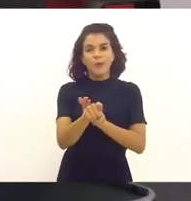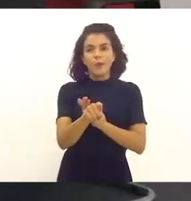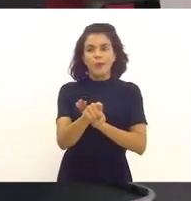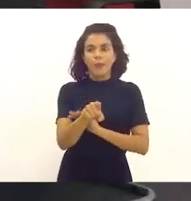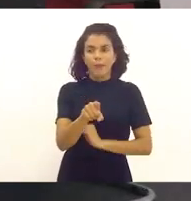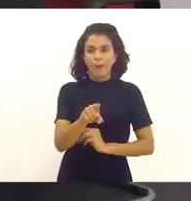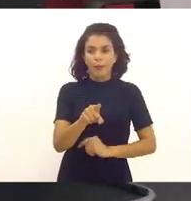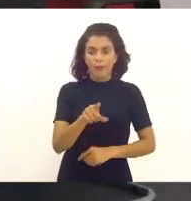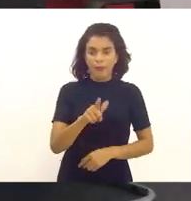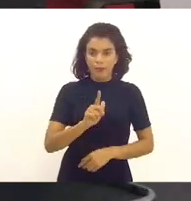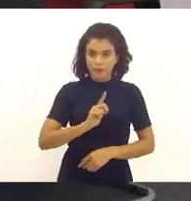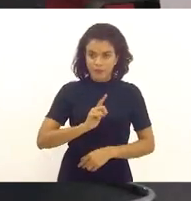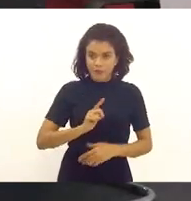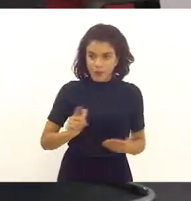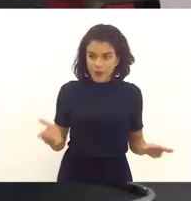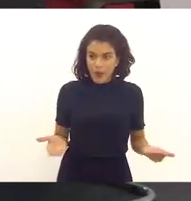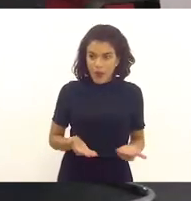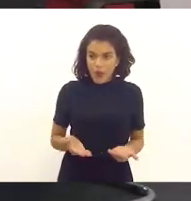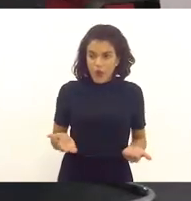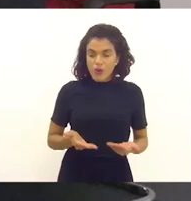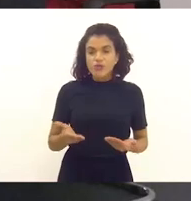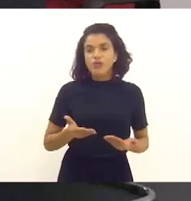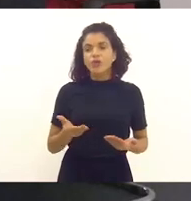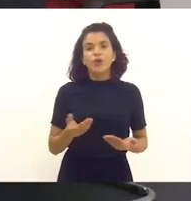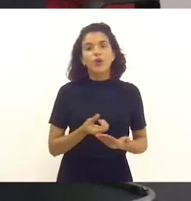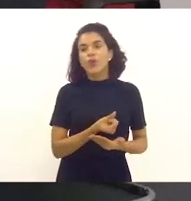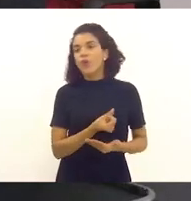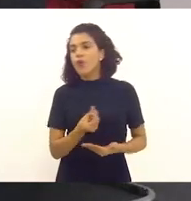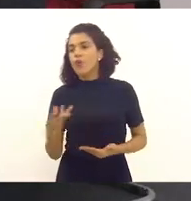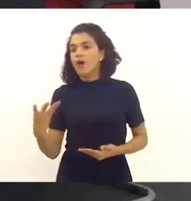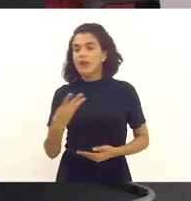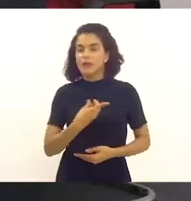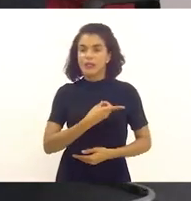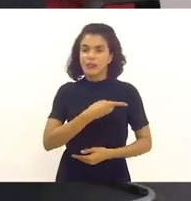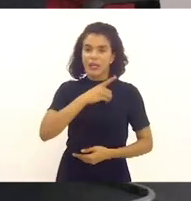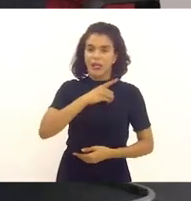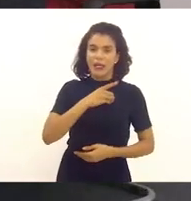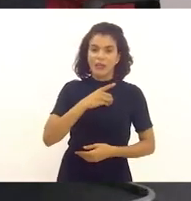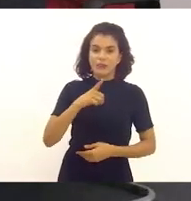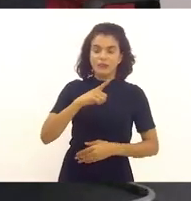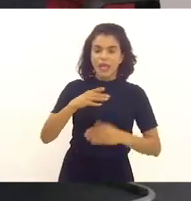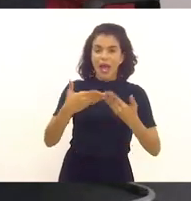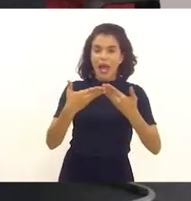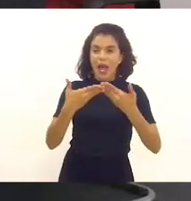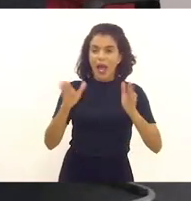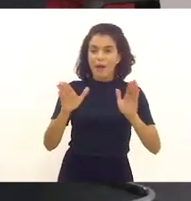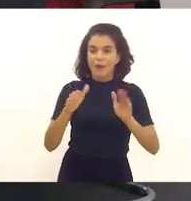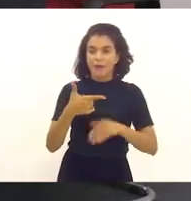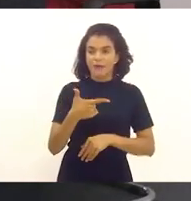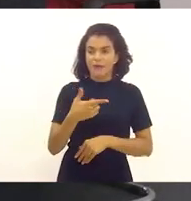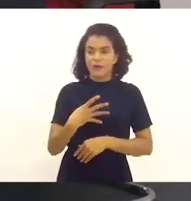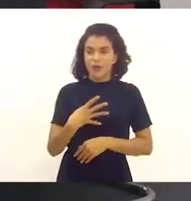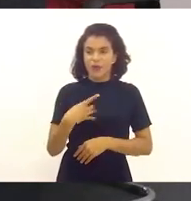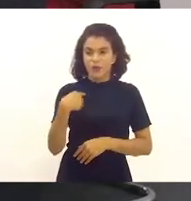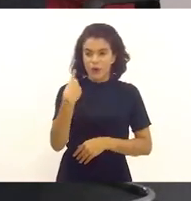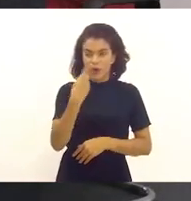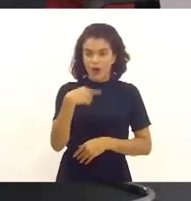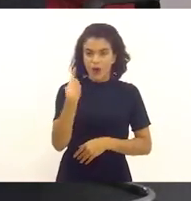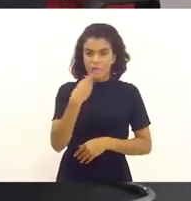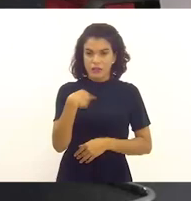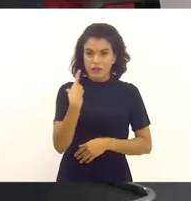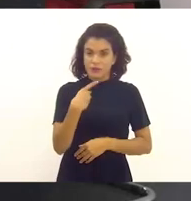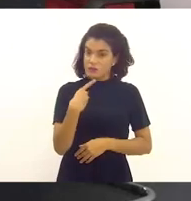tem hoje Quais são as delegacias que estão atendendo em 24 horas a gente tem disponível hoje no